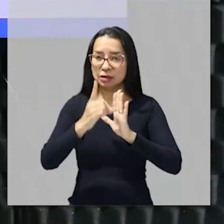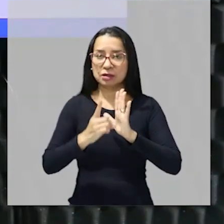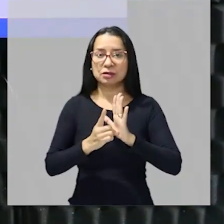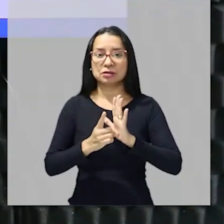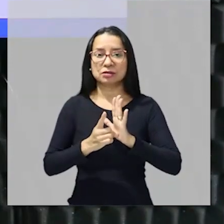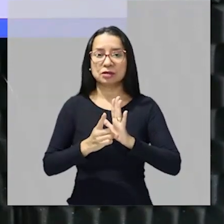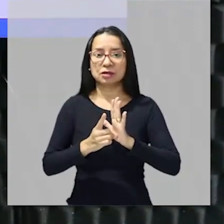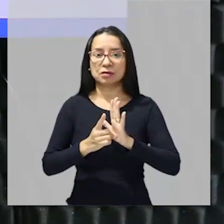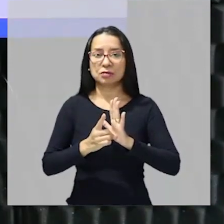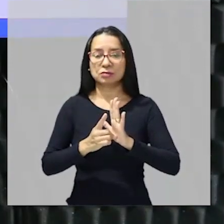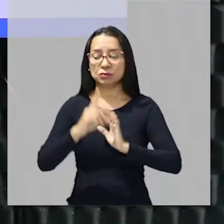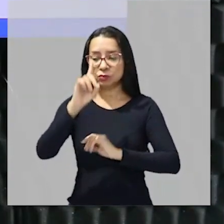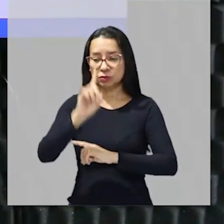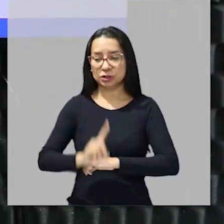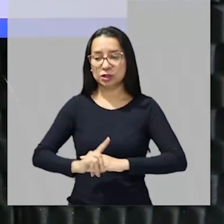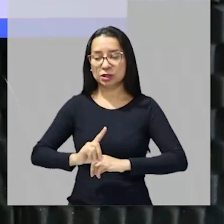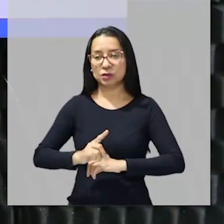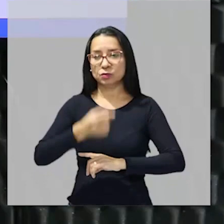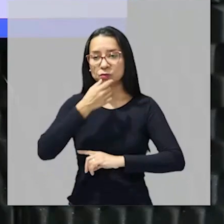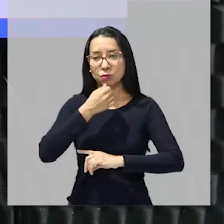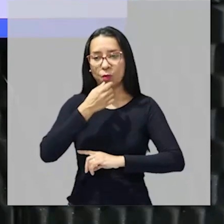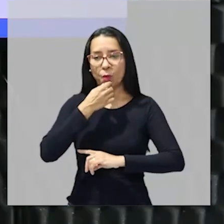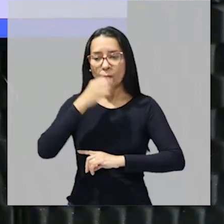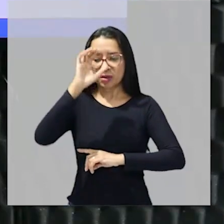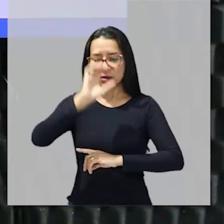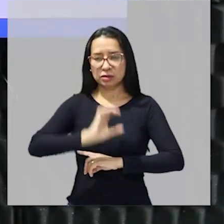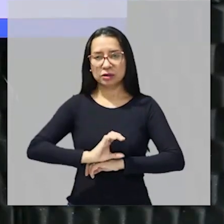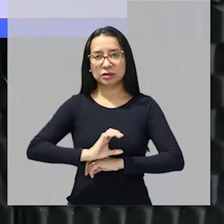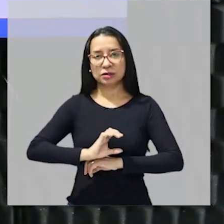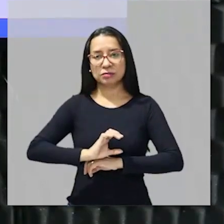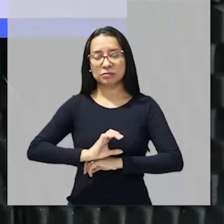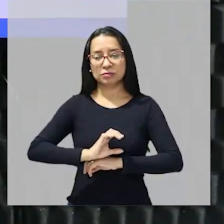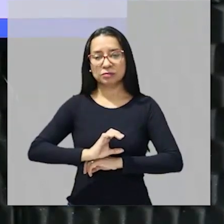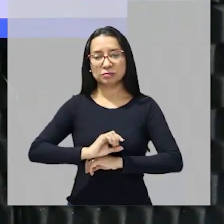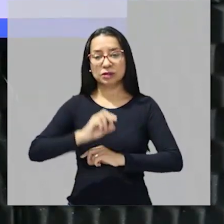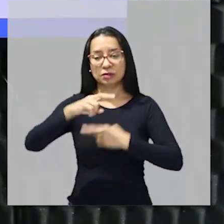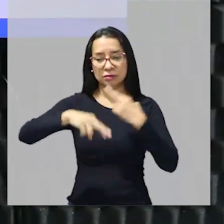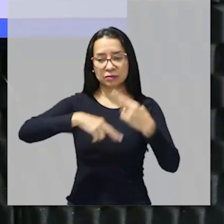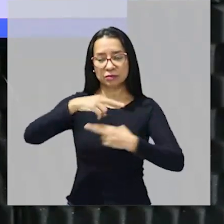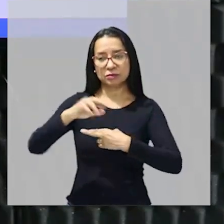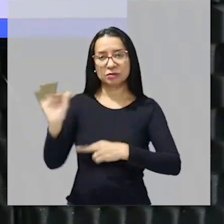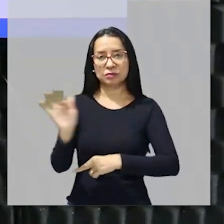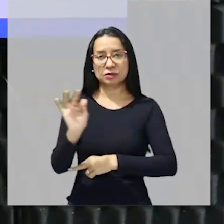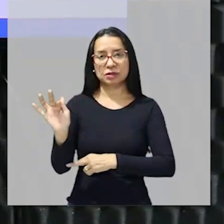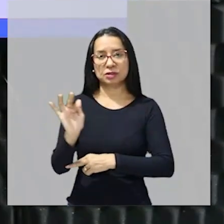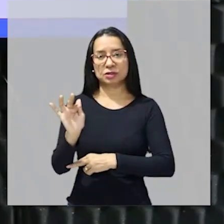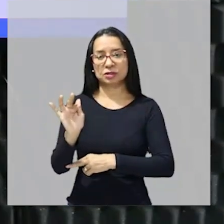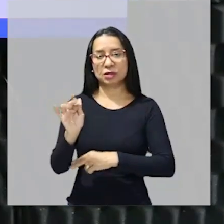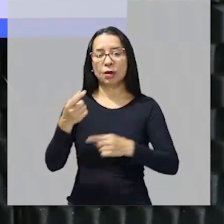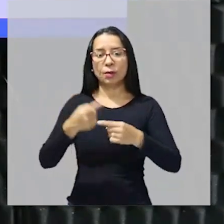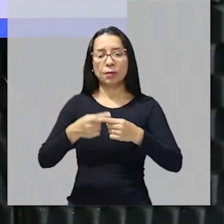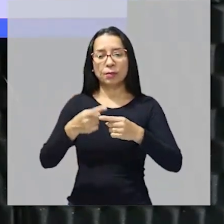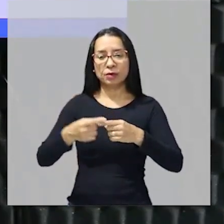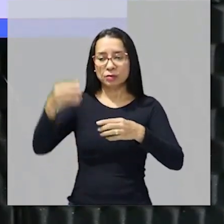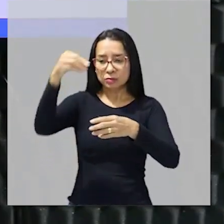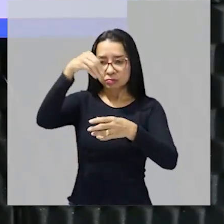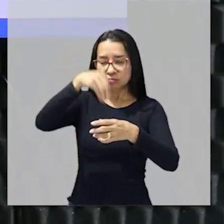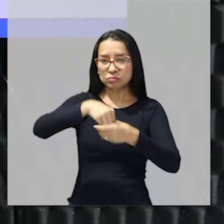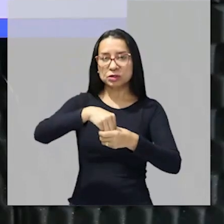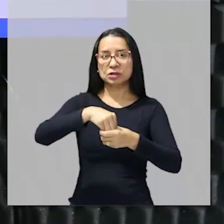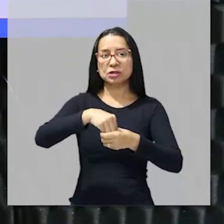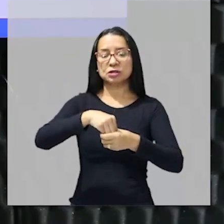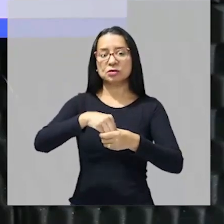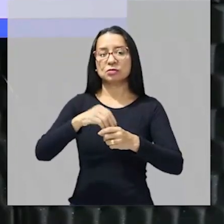Francesa. Um documento de grande relevância, porque, acima de tudo, a sua essência é o quê? É defender